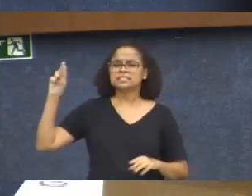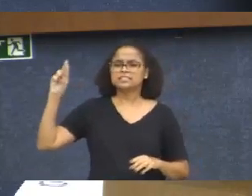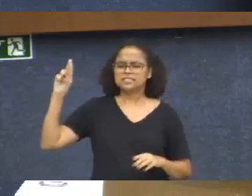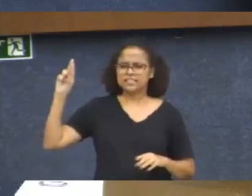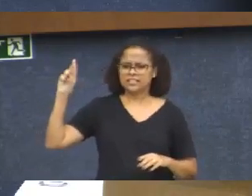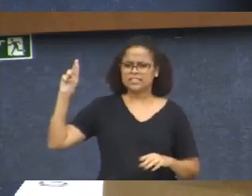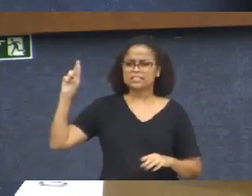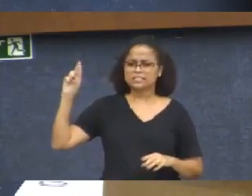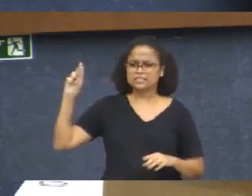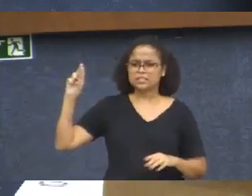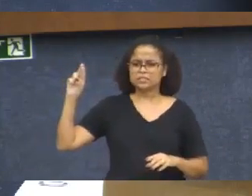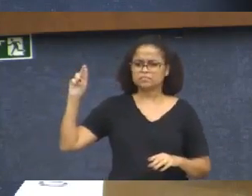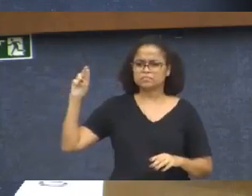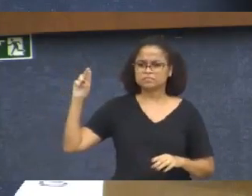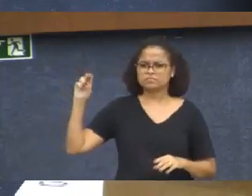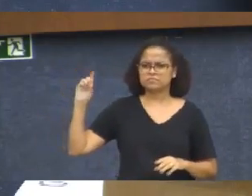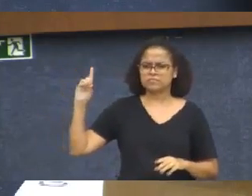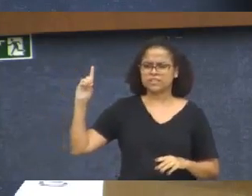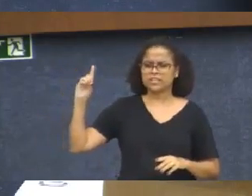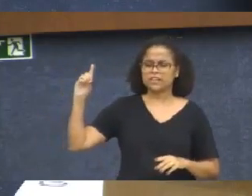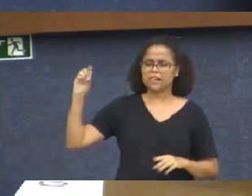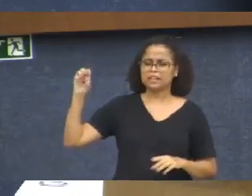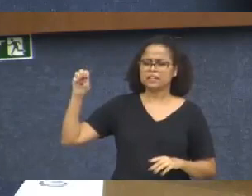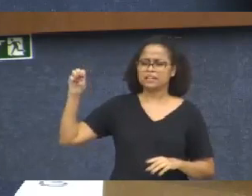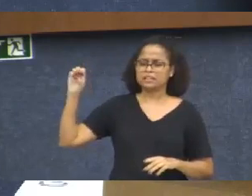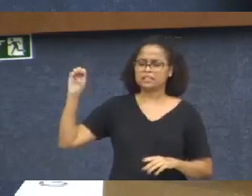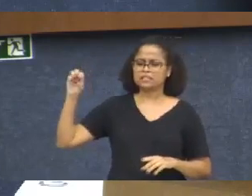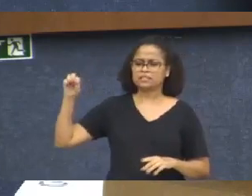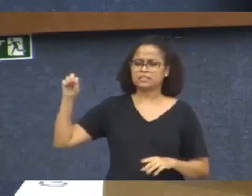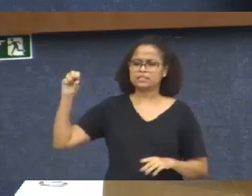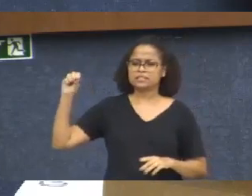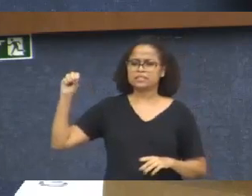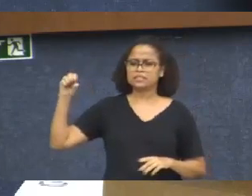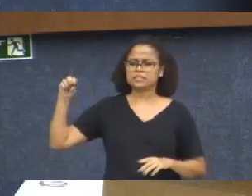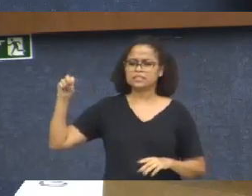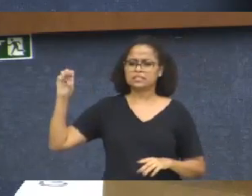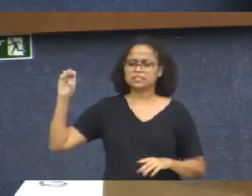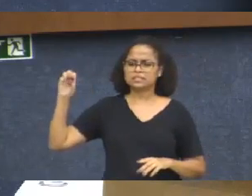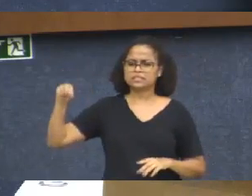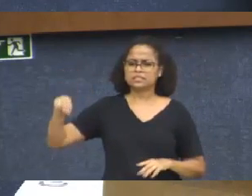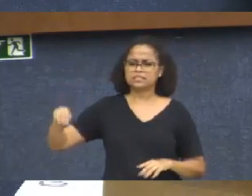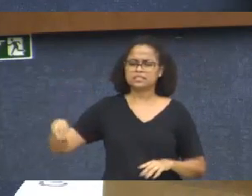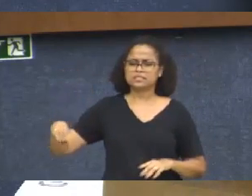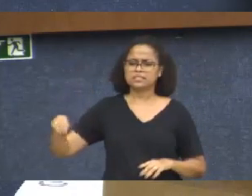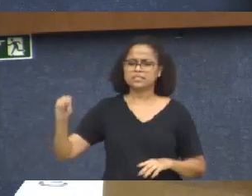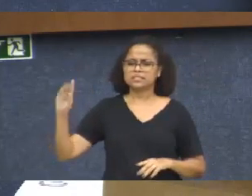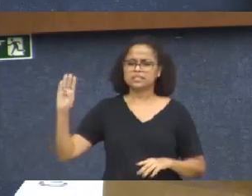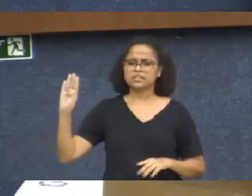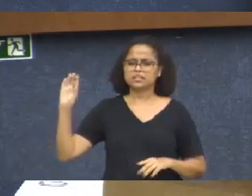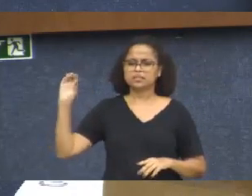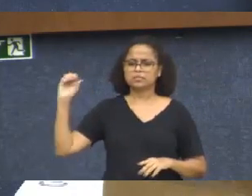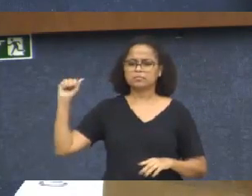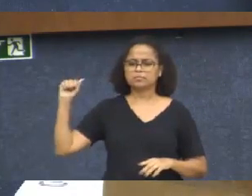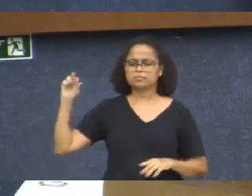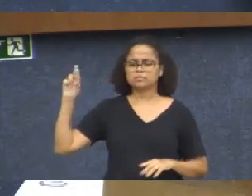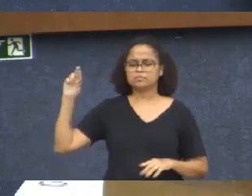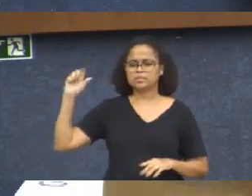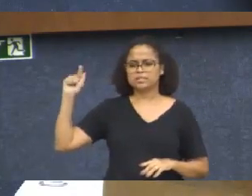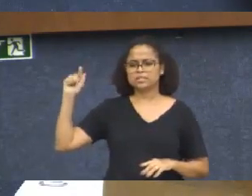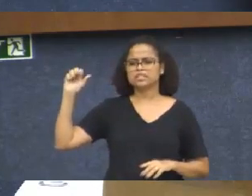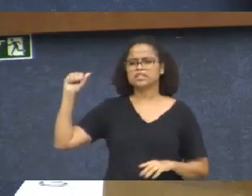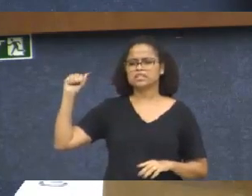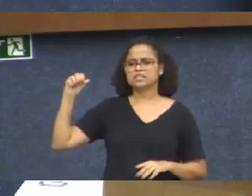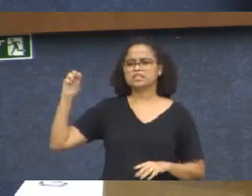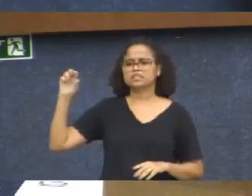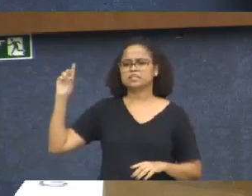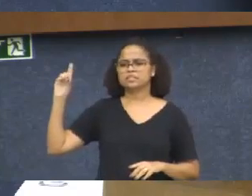que enviou os processos para o Ministério Público do Trabalho para apuração dos crimes. Há, sim,